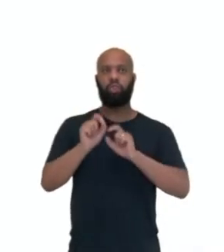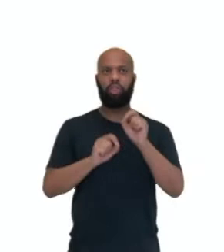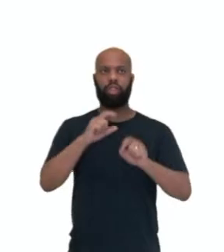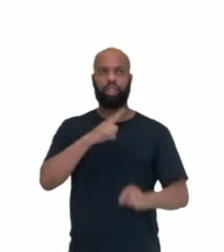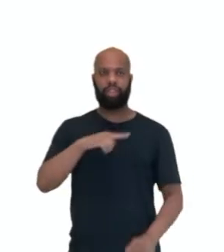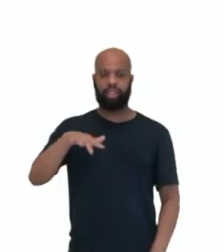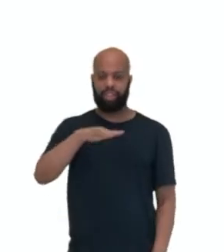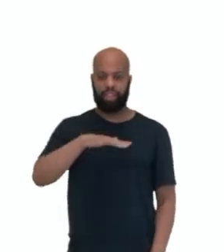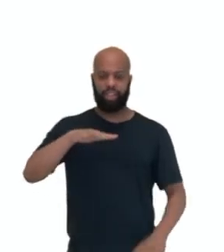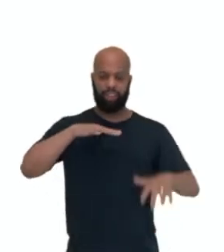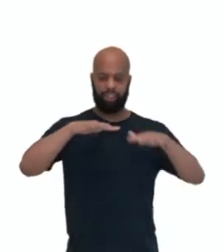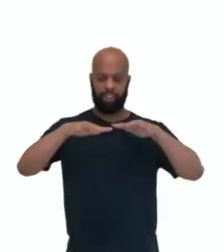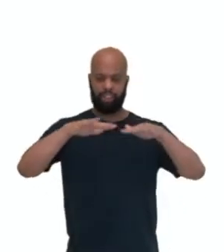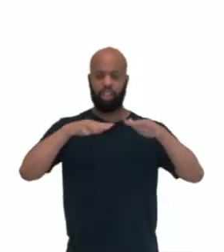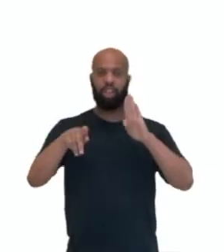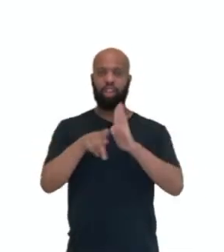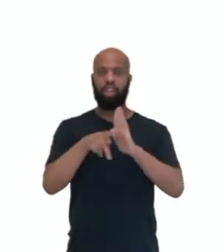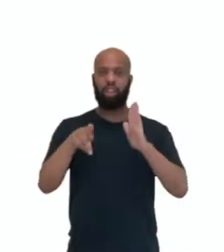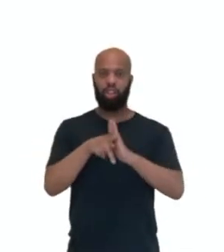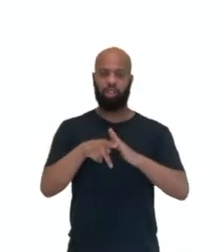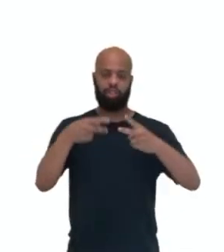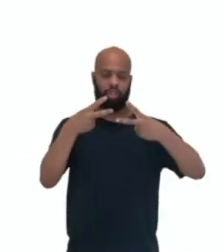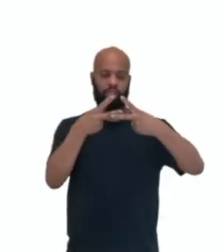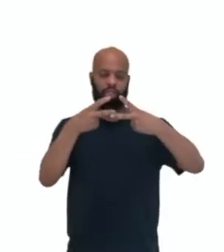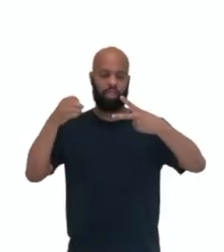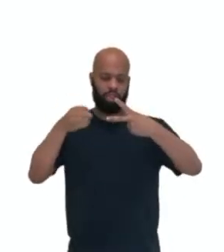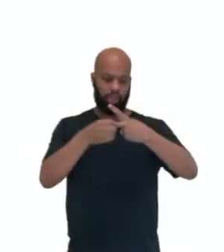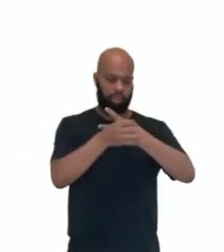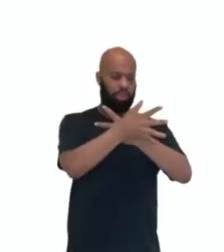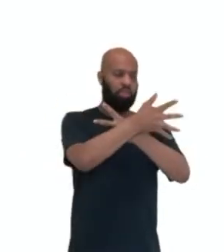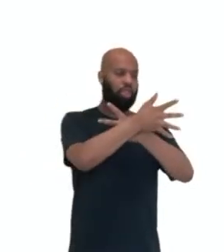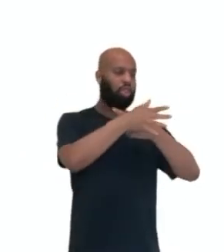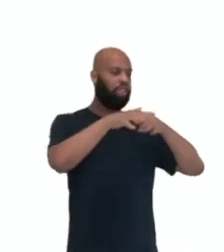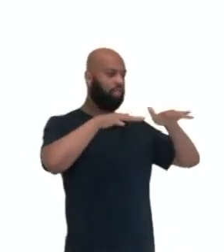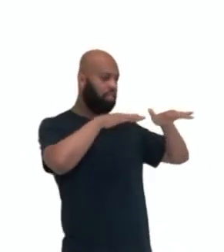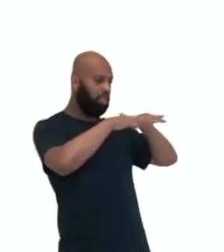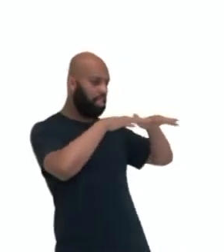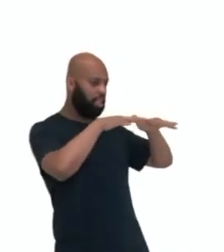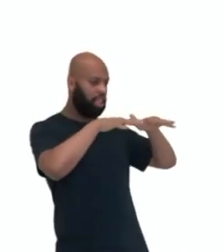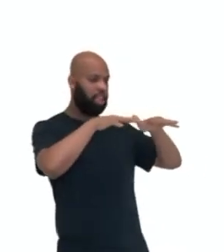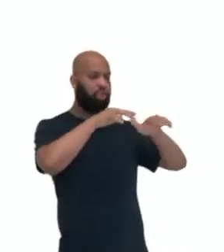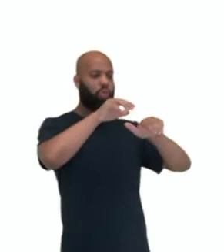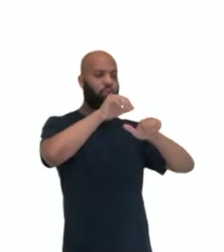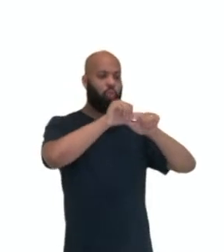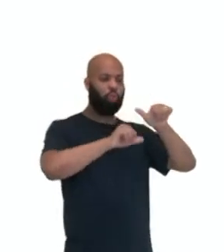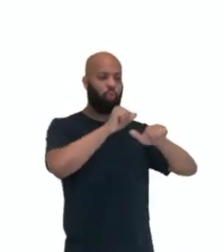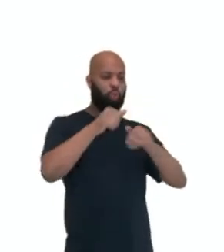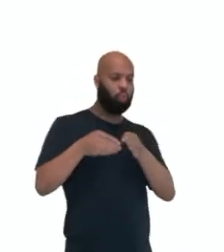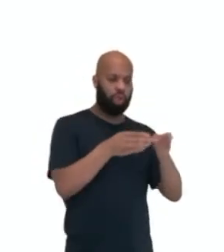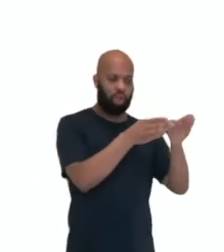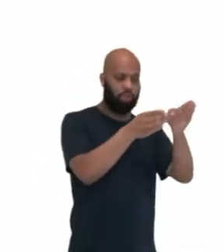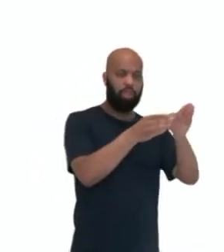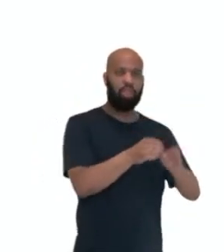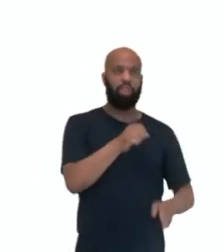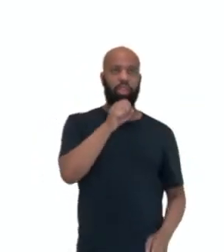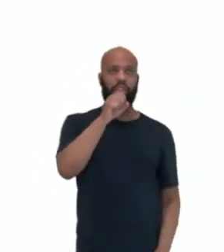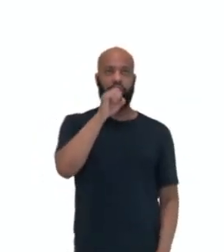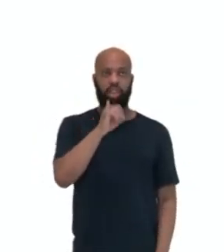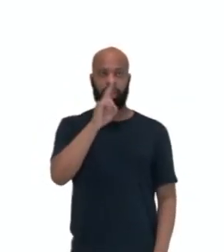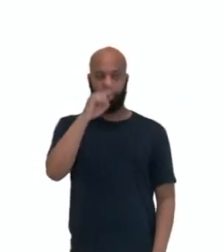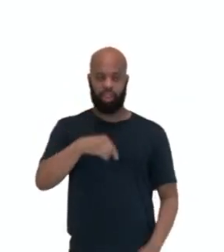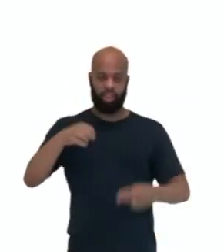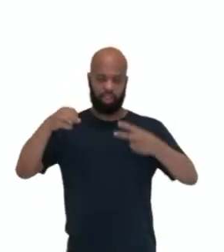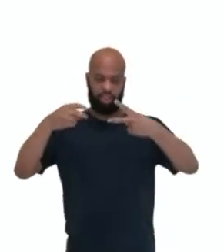plano de vibração da luz polarizada. Isso pode ocorrer em dois sentidos. Se o desvio for para o